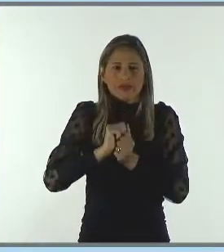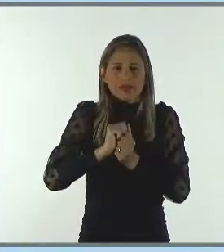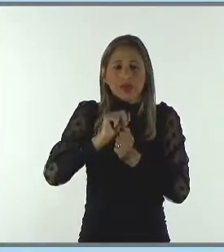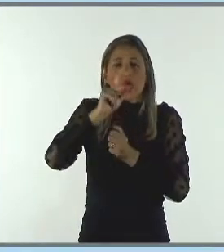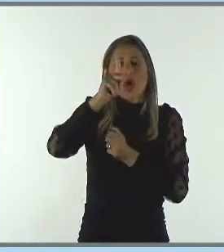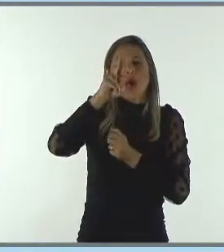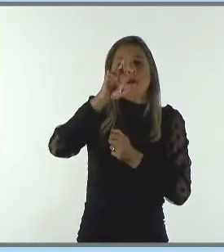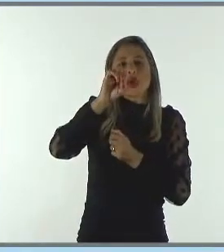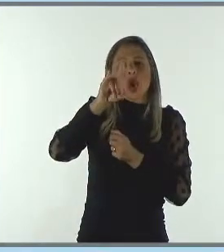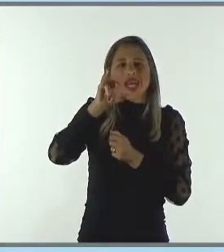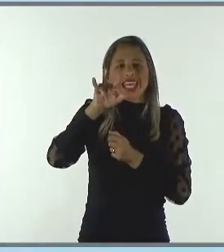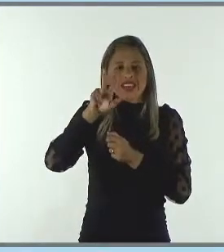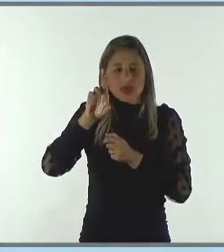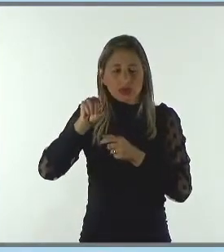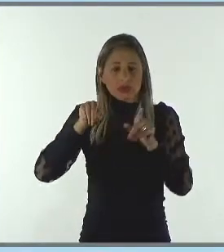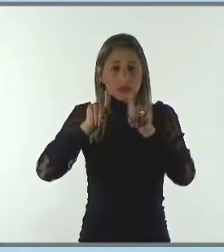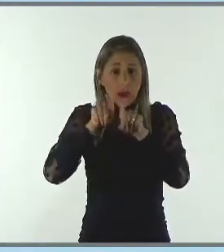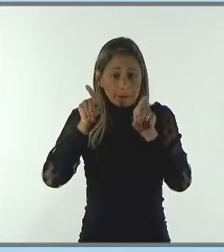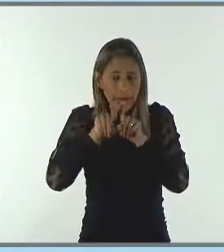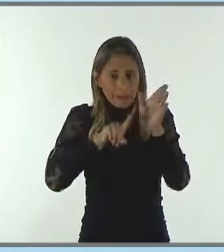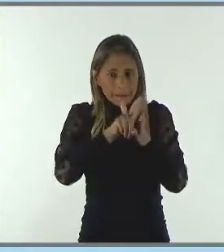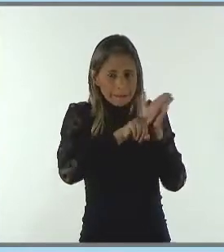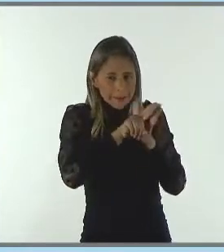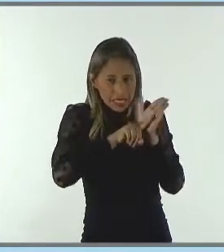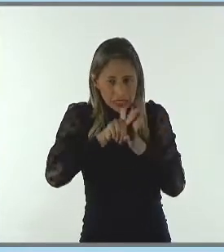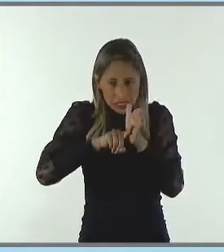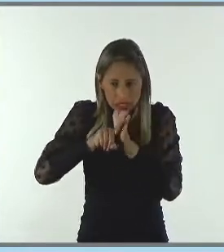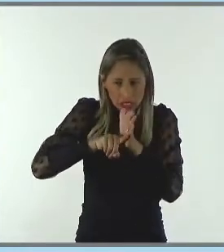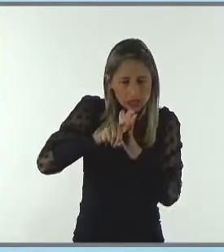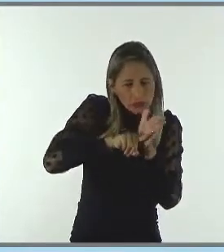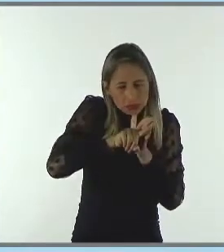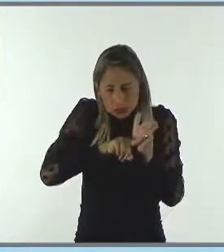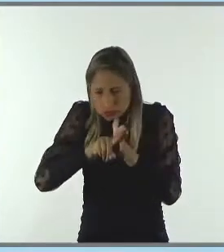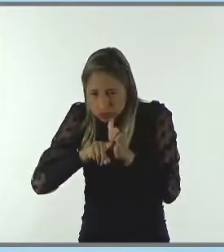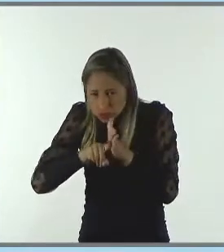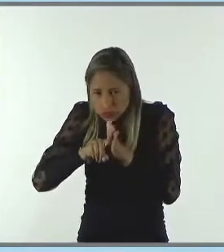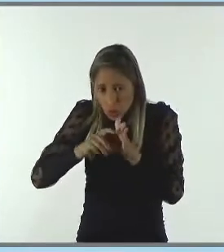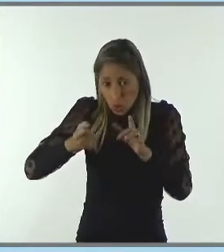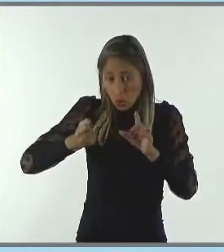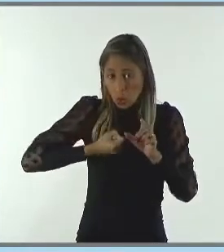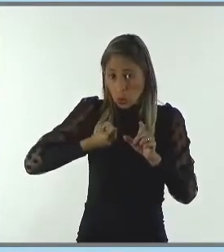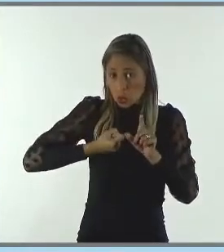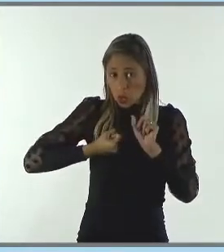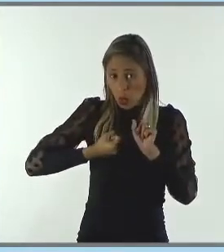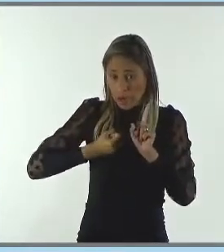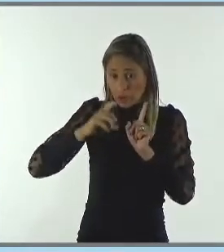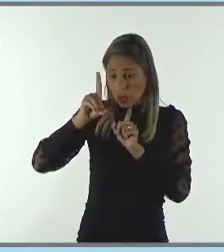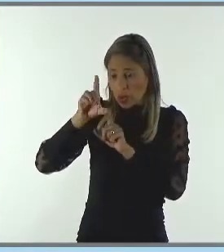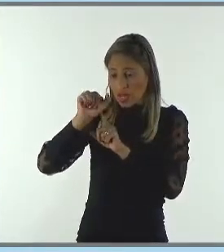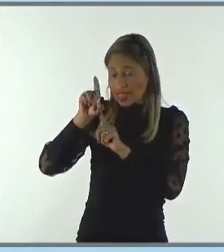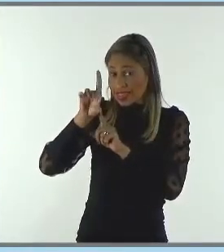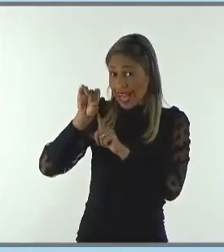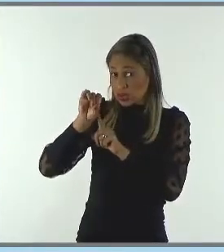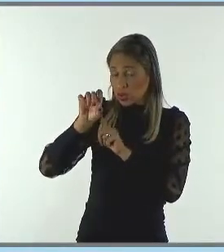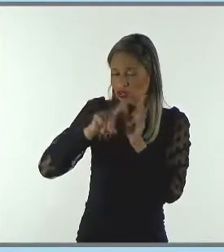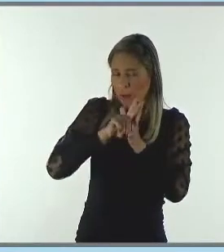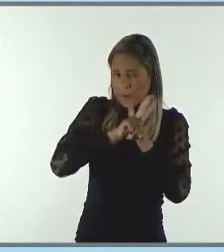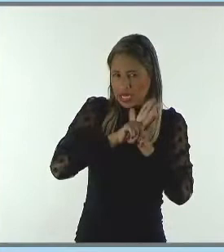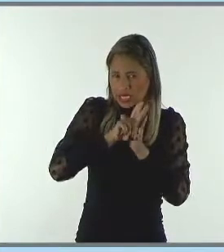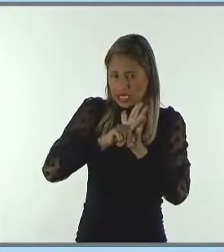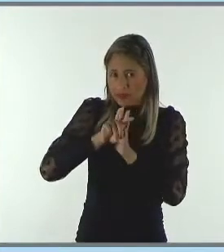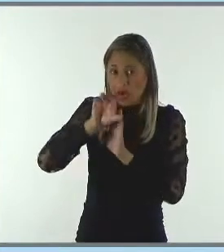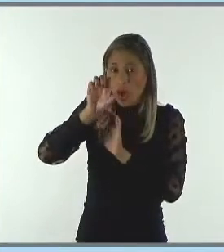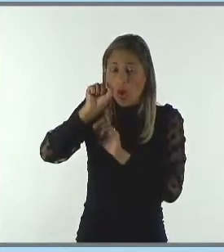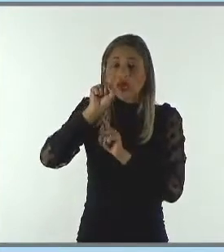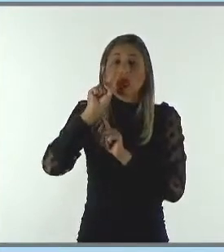ProLivro fizeram outro levantamento por amostragem, um número restrito de dados foi coletado, cerca de 8